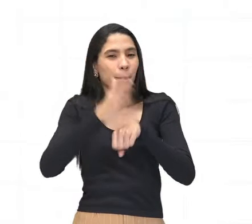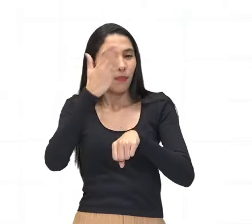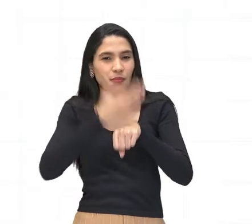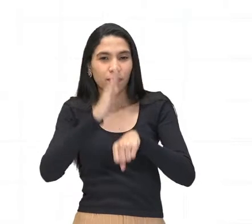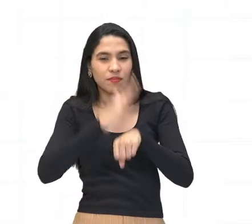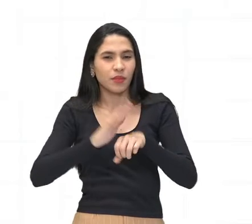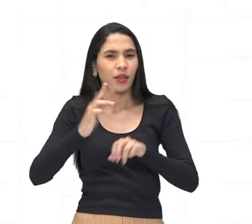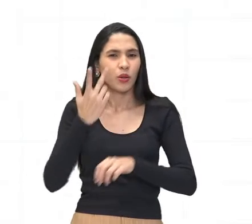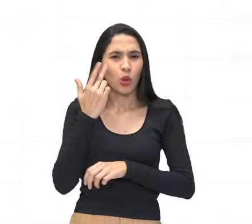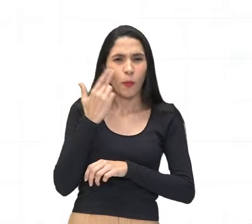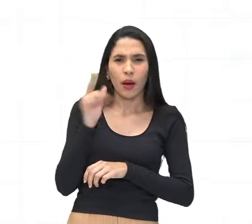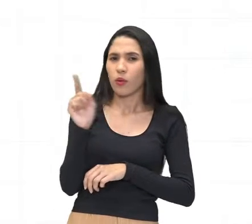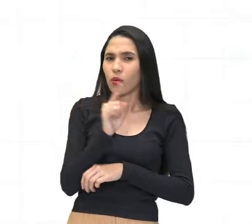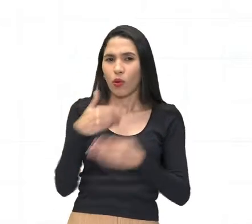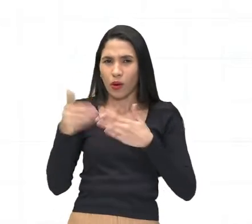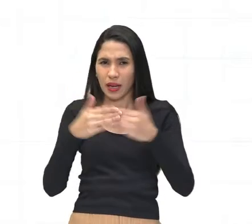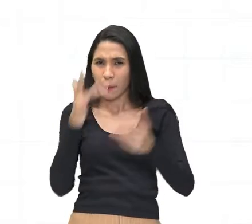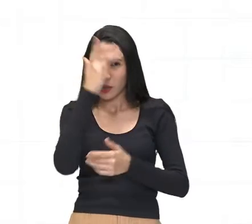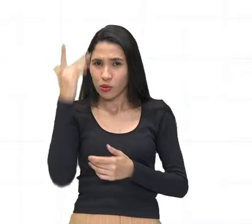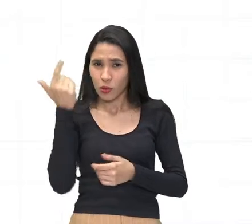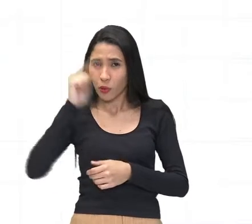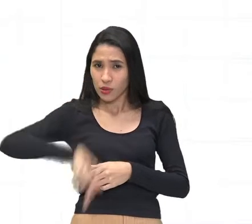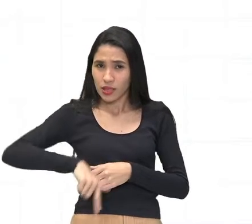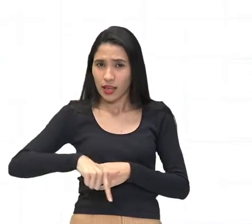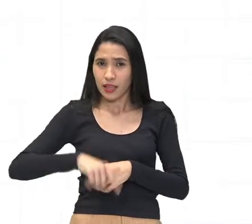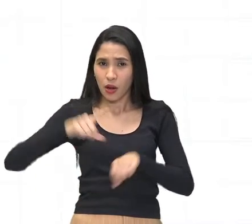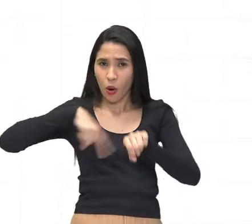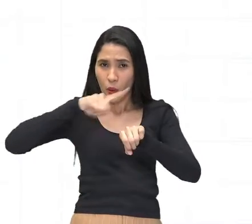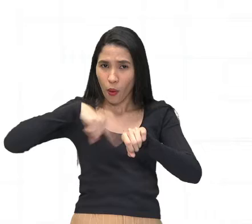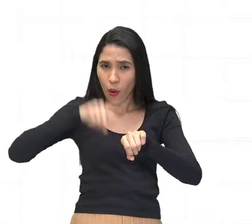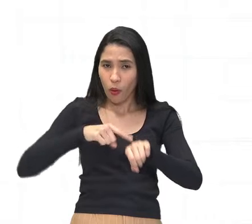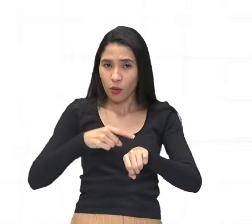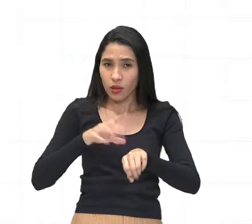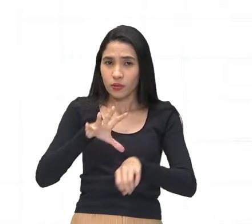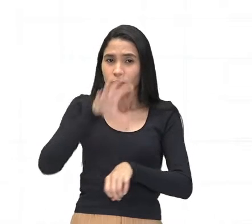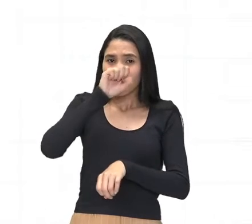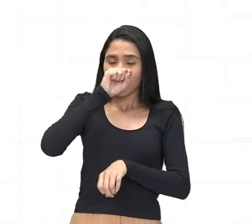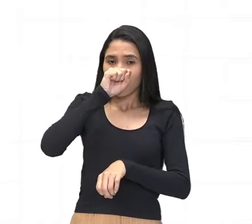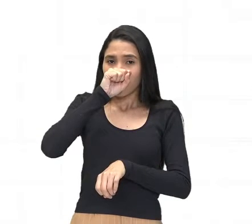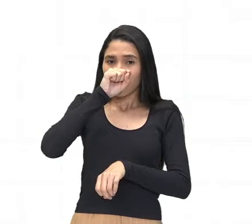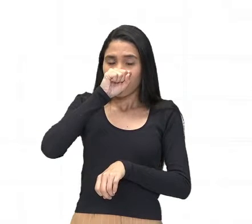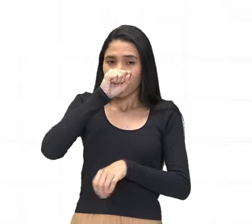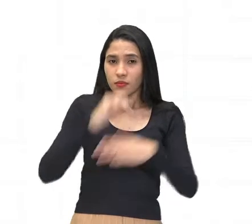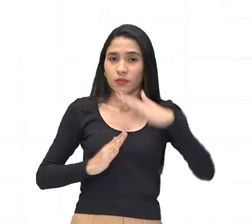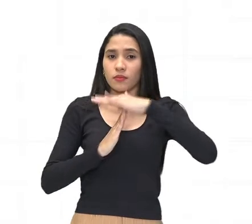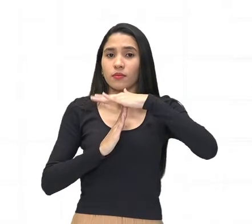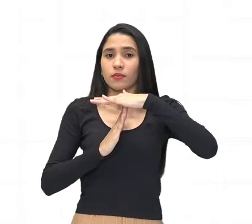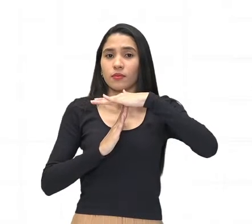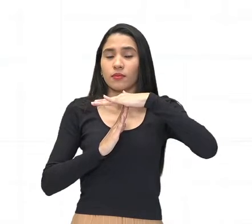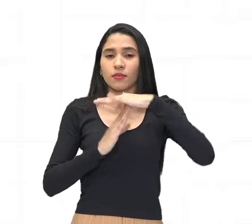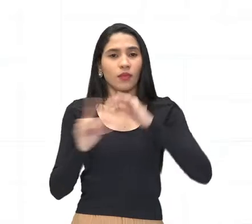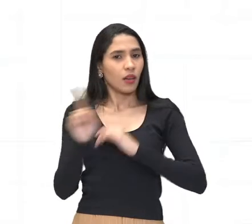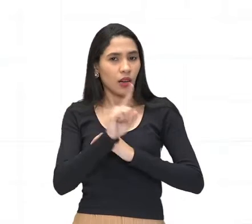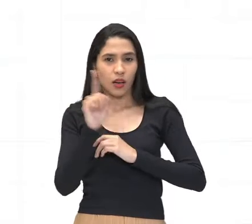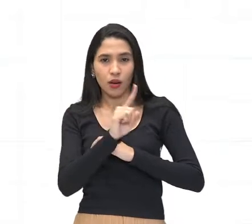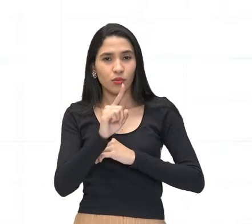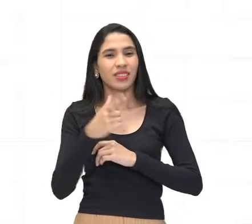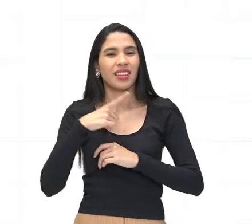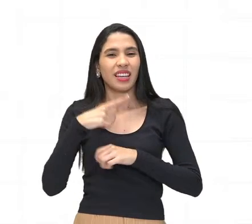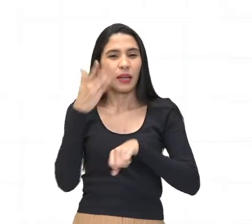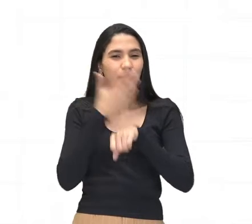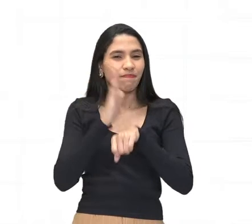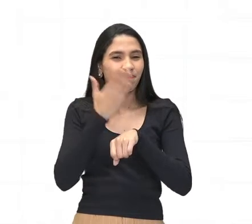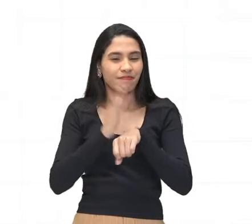não é qualquer pessoa que consegue ficar muito tempo embaixo d'água sem respirar, então eles fazem isso com